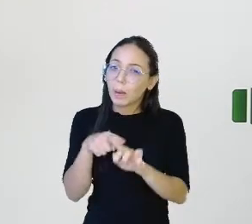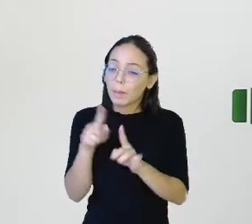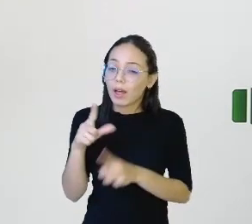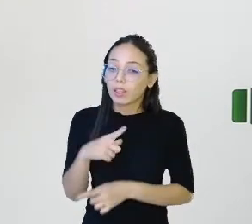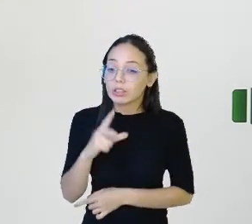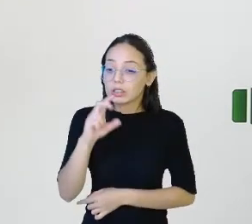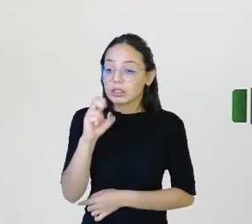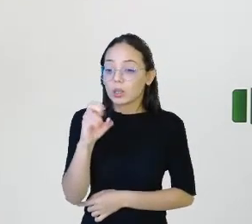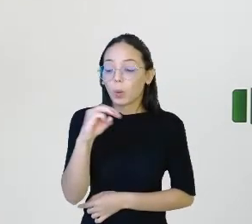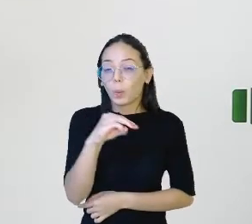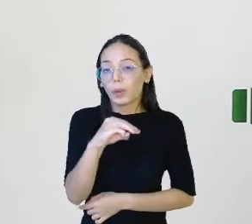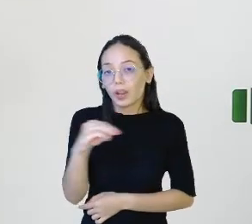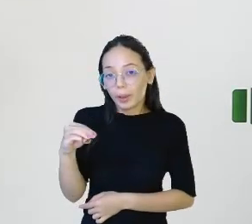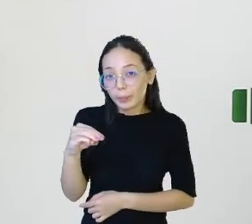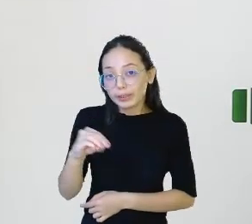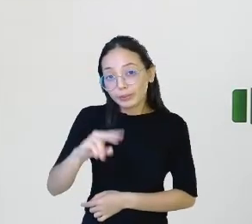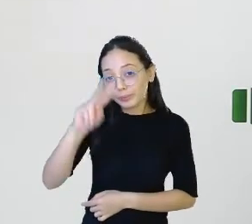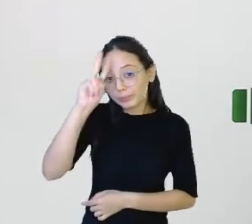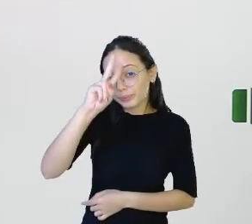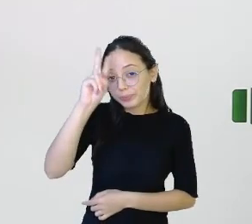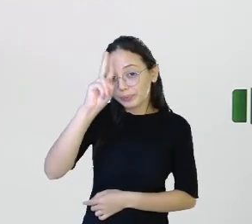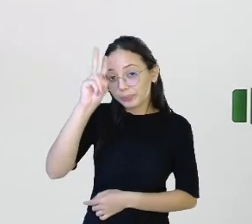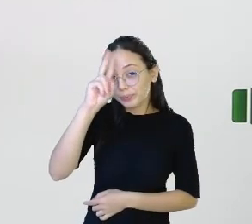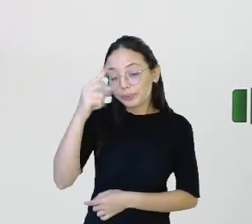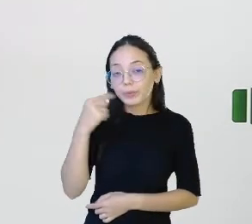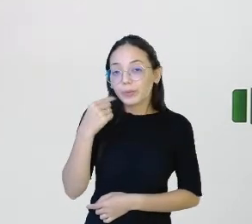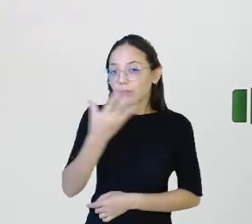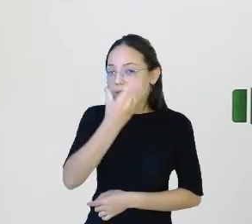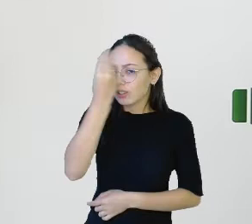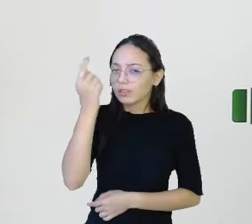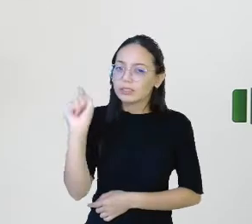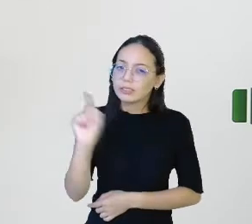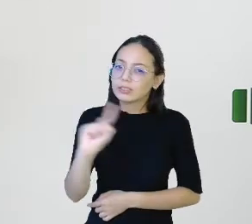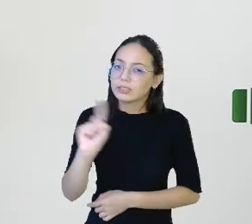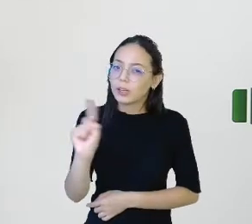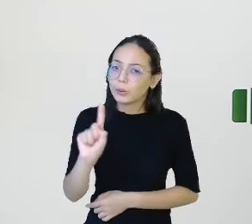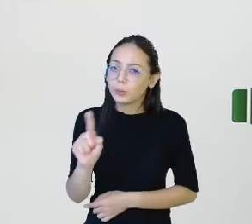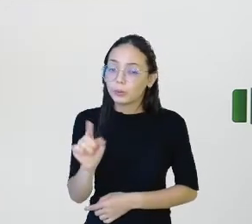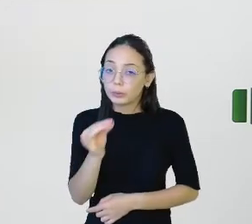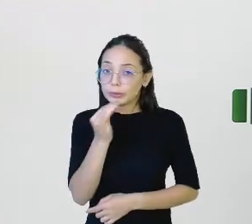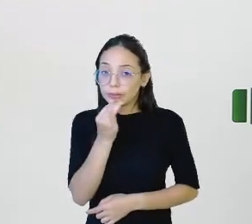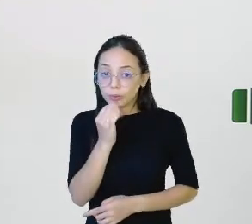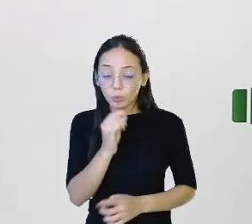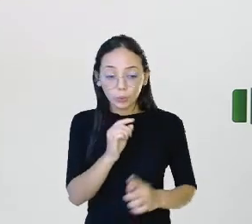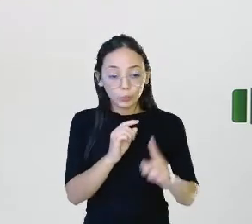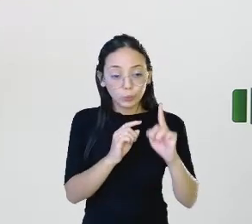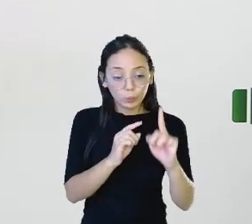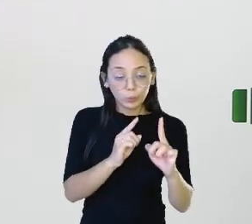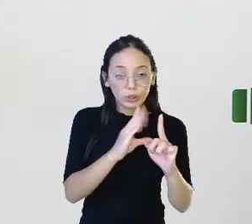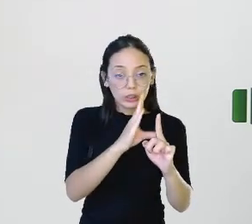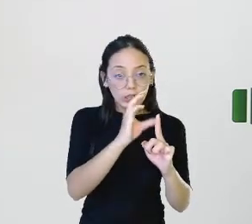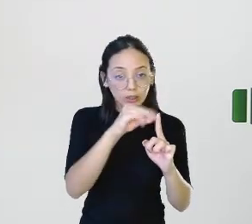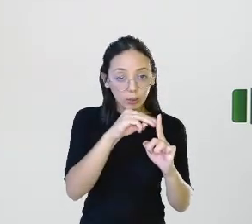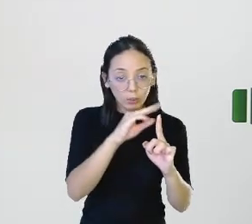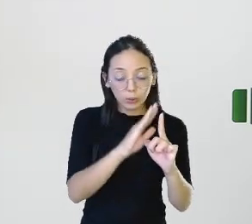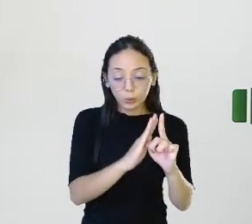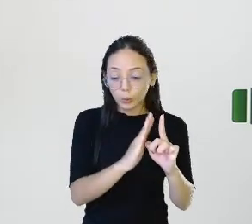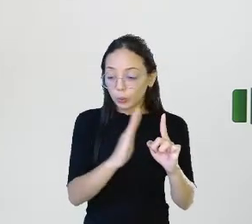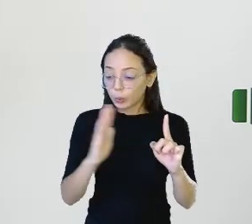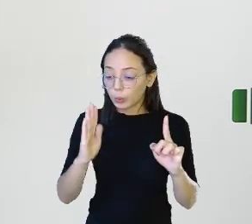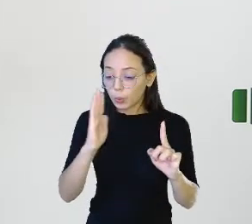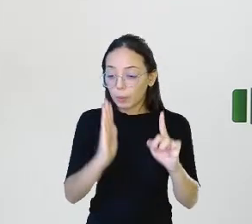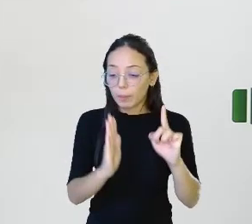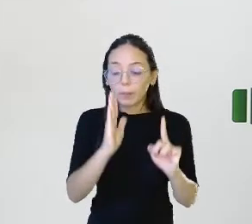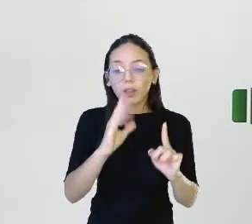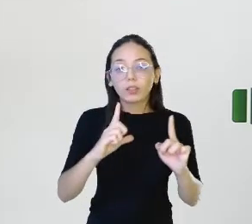5 milímetros. Lembra? 5º ano, não esquece. Entre o centímetro, a gente tem